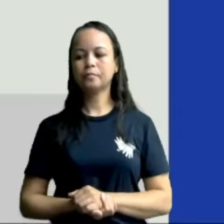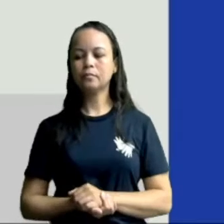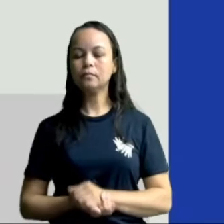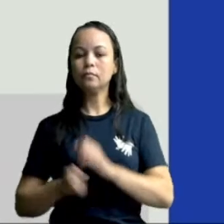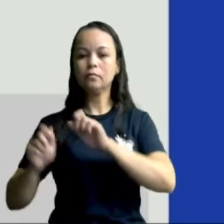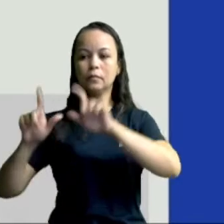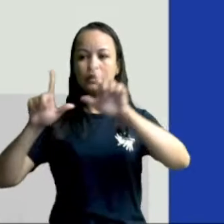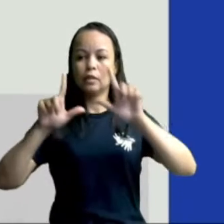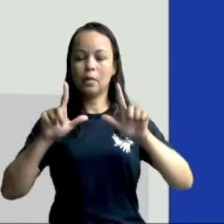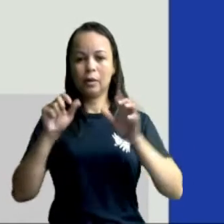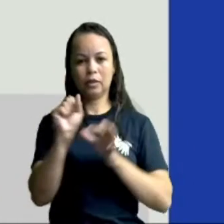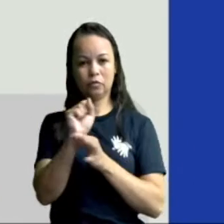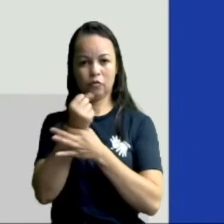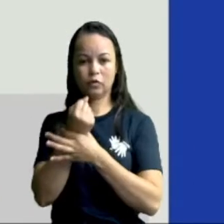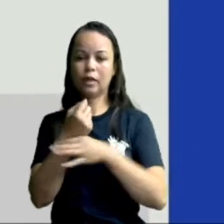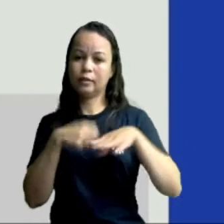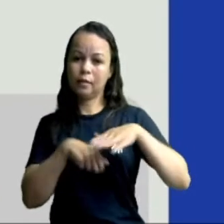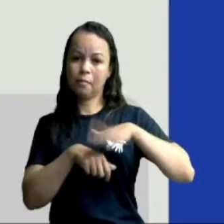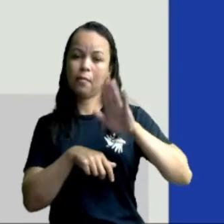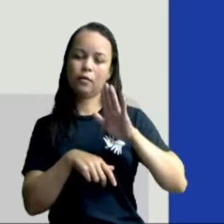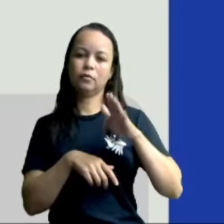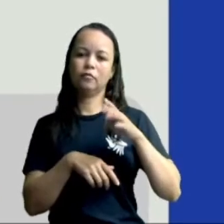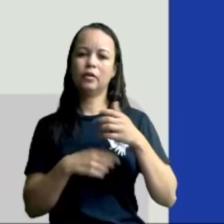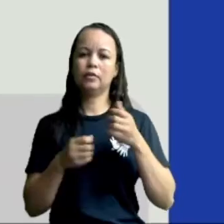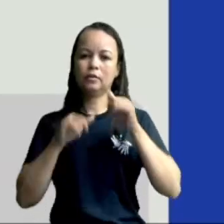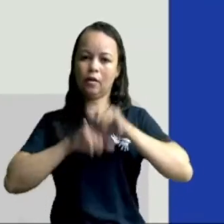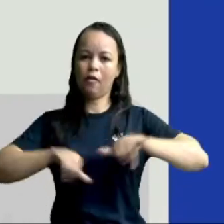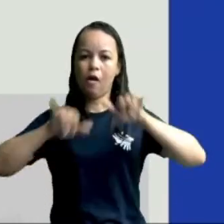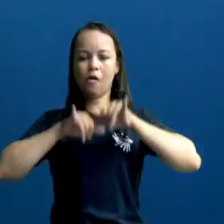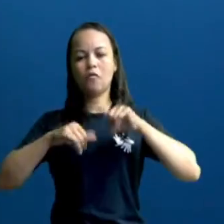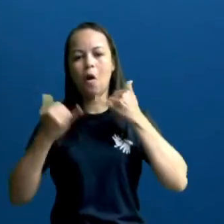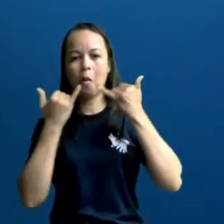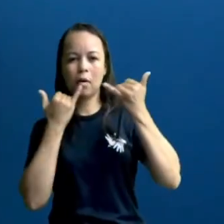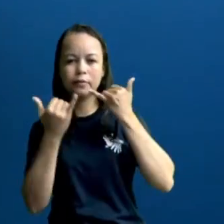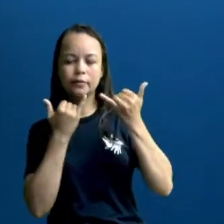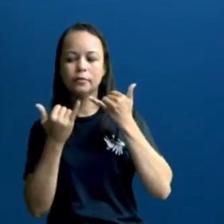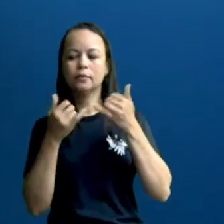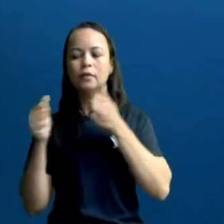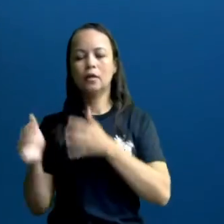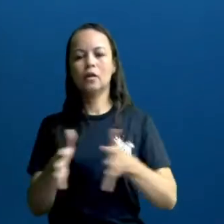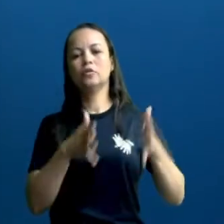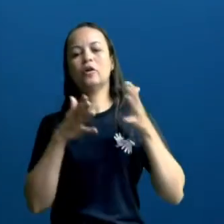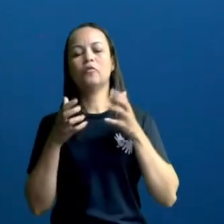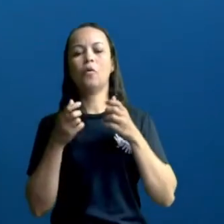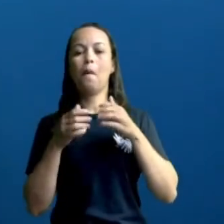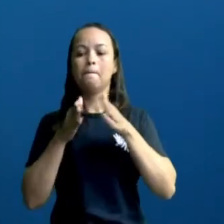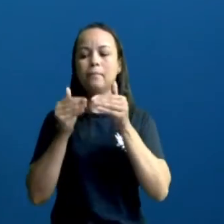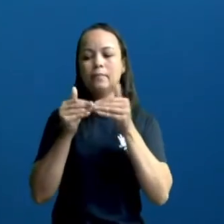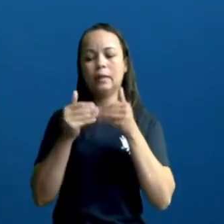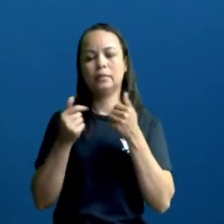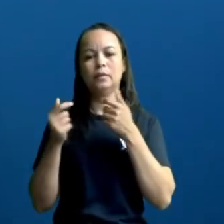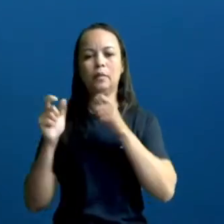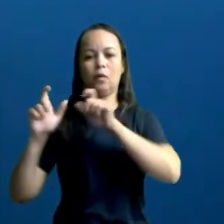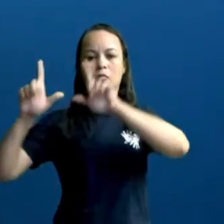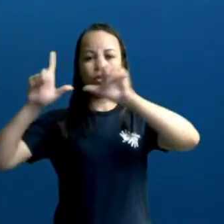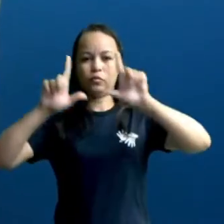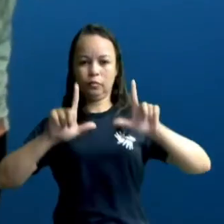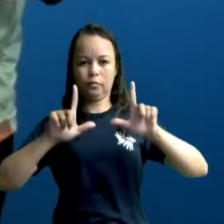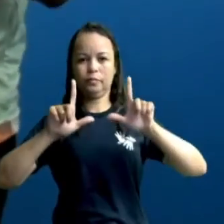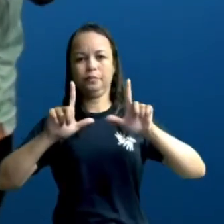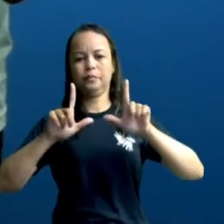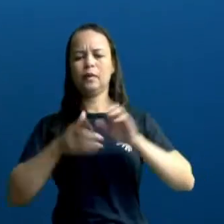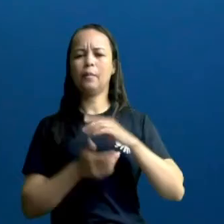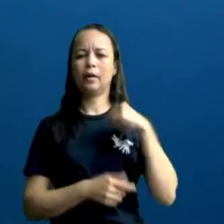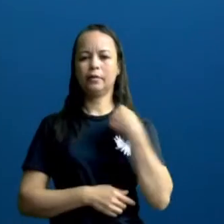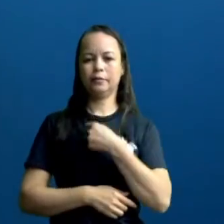gente justamente fortalecer mais uma vez essa informação. Volta aqui comigo e já vou pedir para a produção ir para o nosso próximo slide para a gente